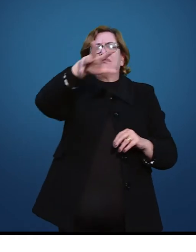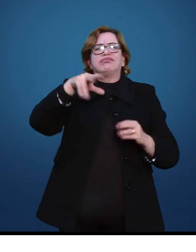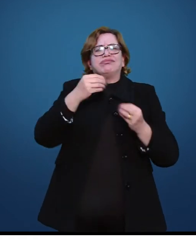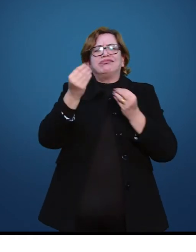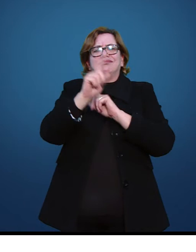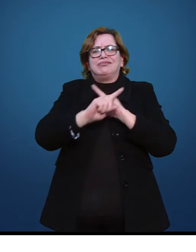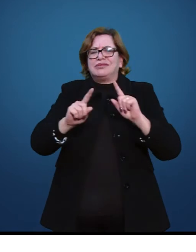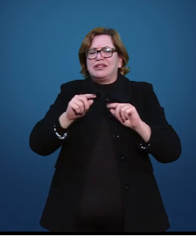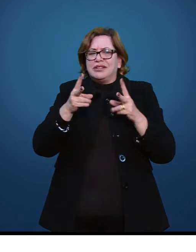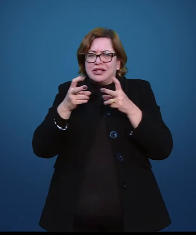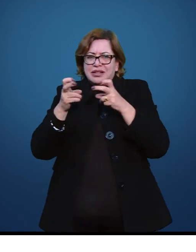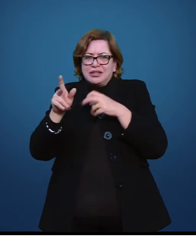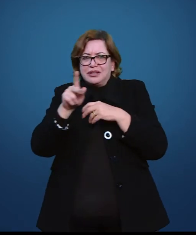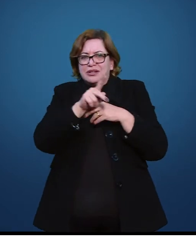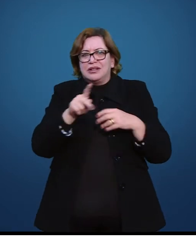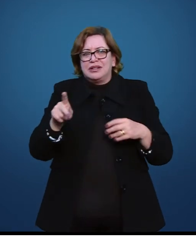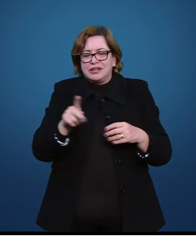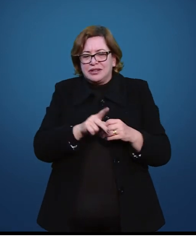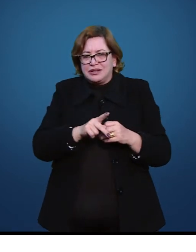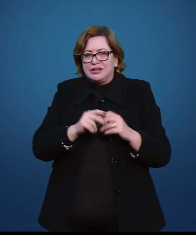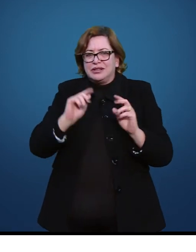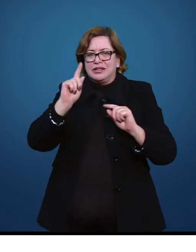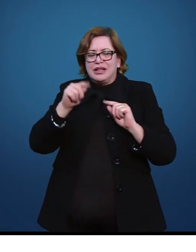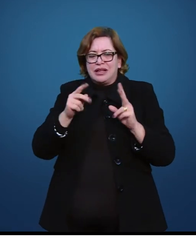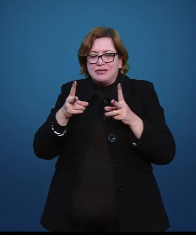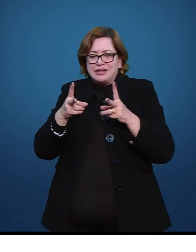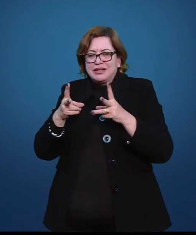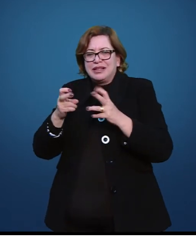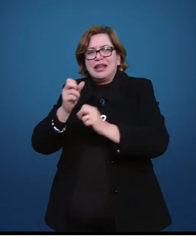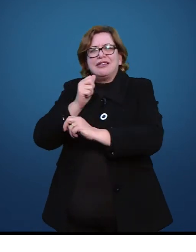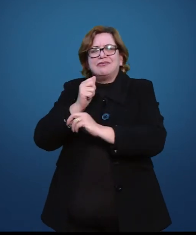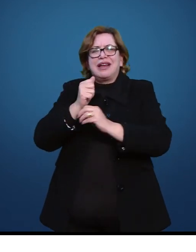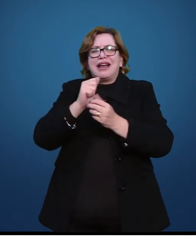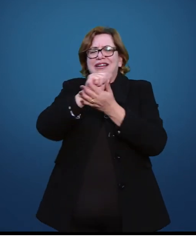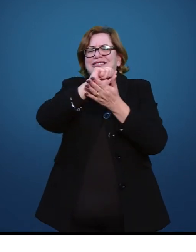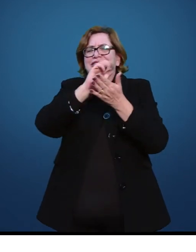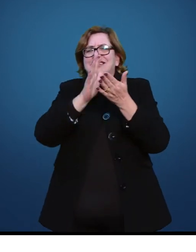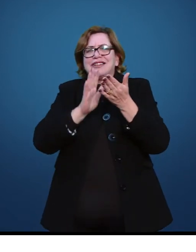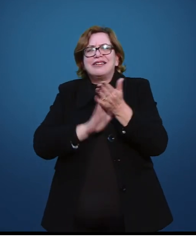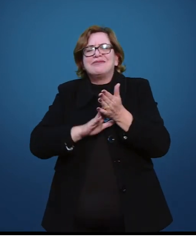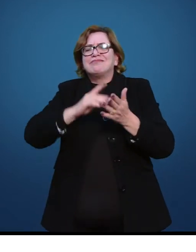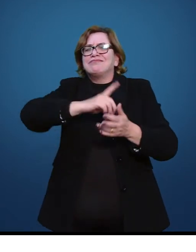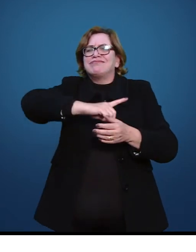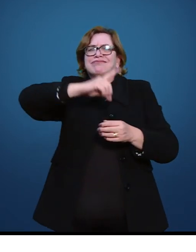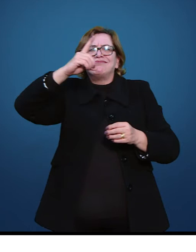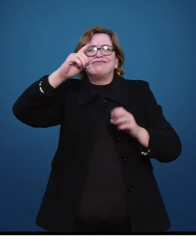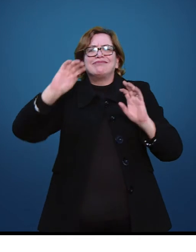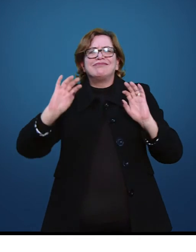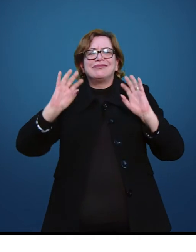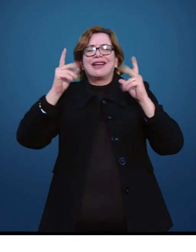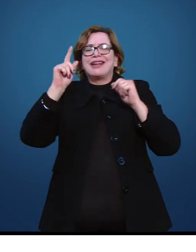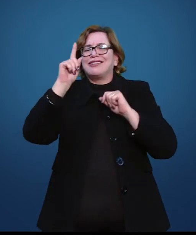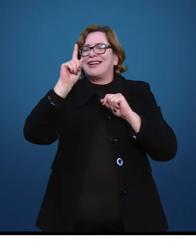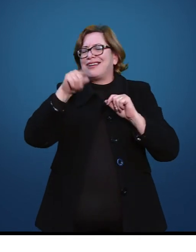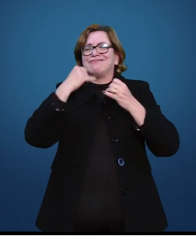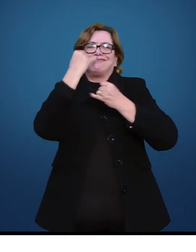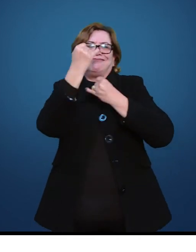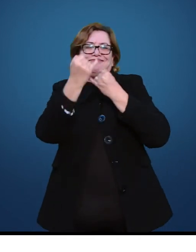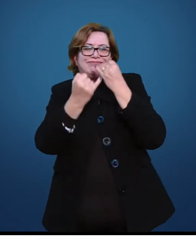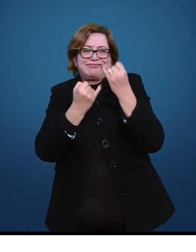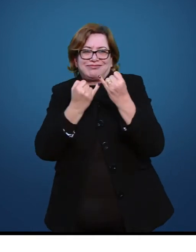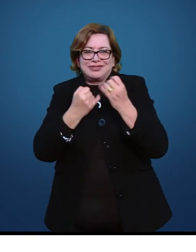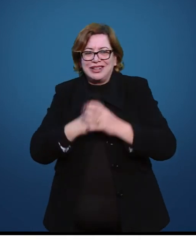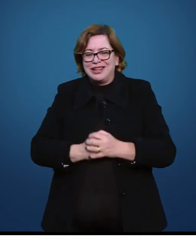professores, eles verem, por exemplo, a data comemorativa como uma atividade isolada, como uma atividade meramente de lazer. Então, se vai